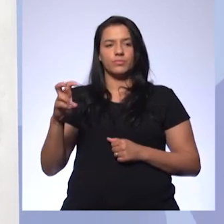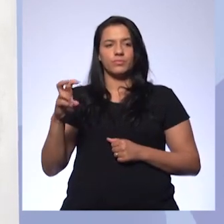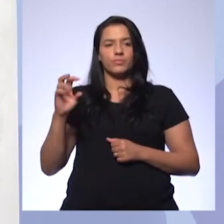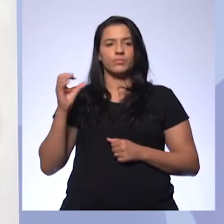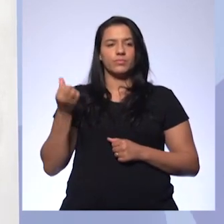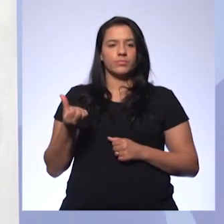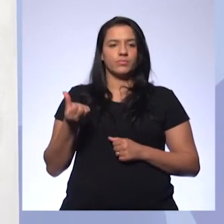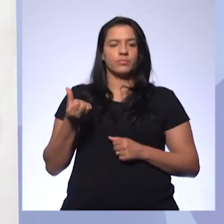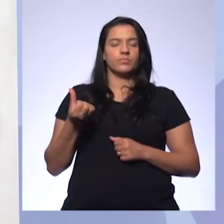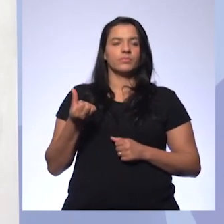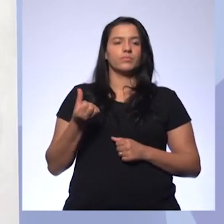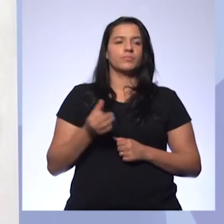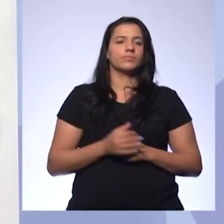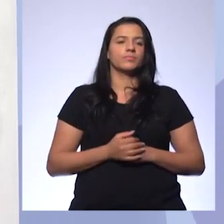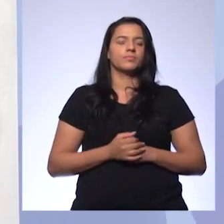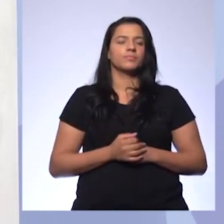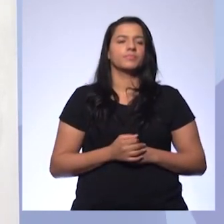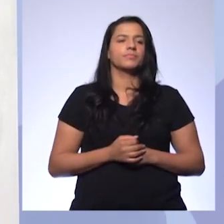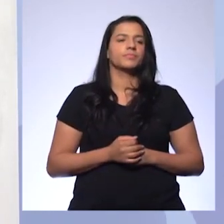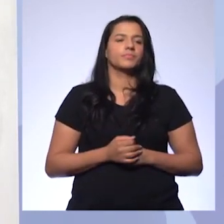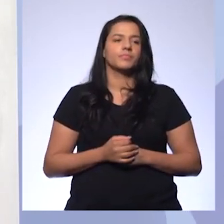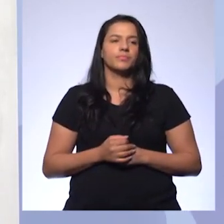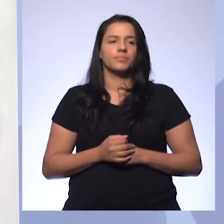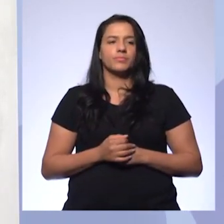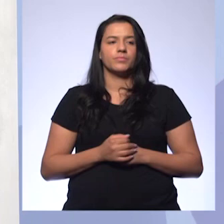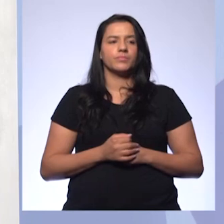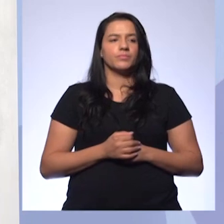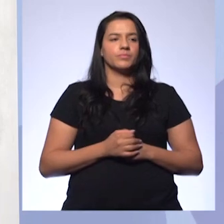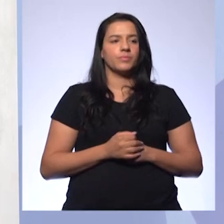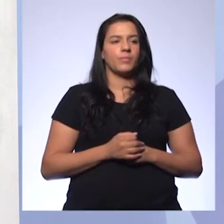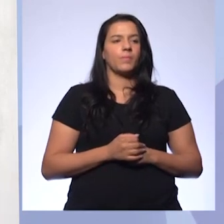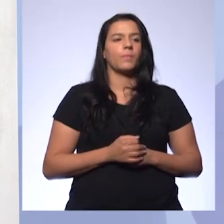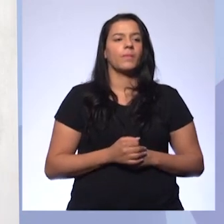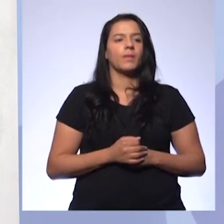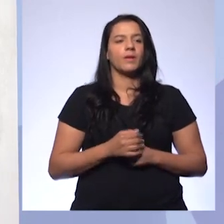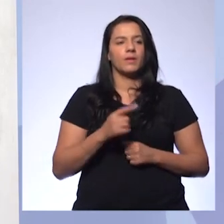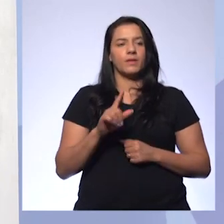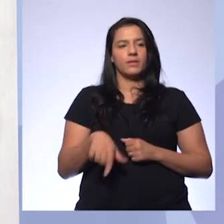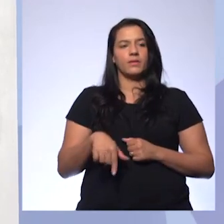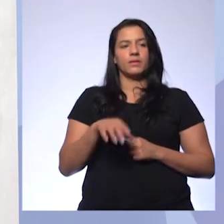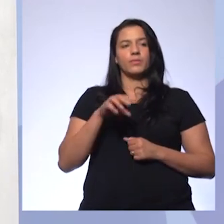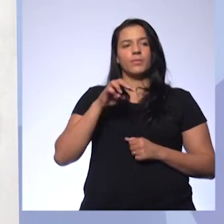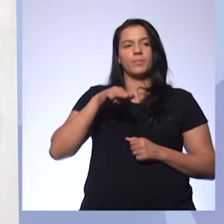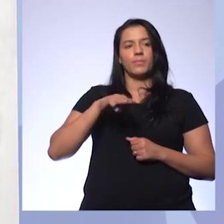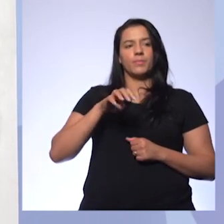3, 4, 5, 6. No carbono 2, eu tenho metil.